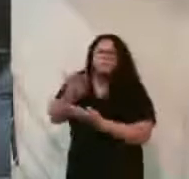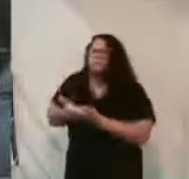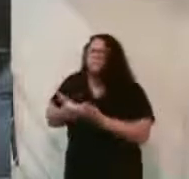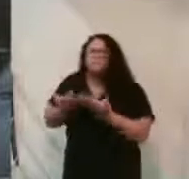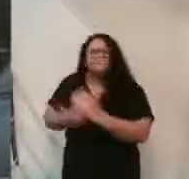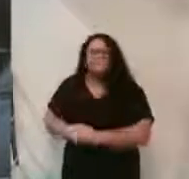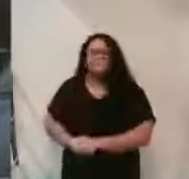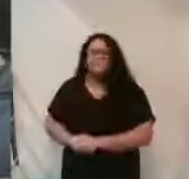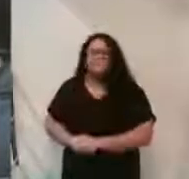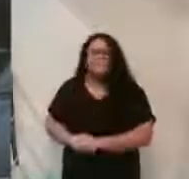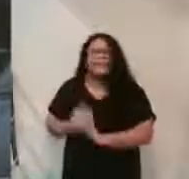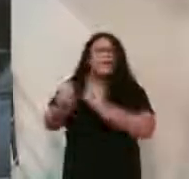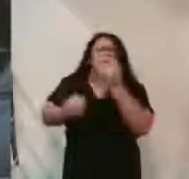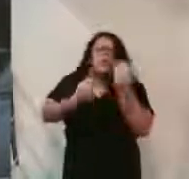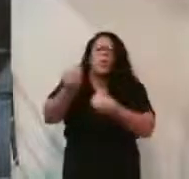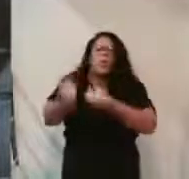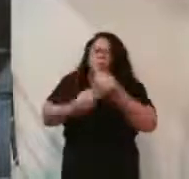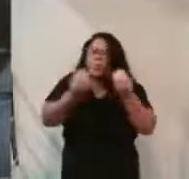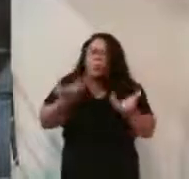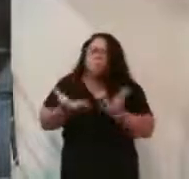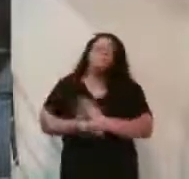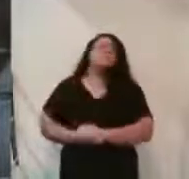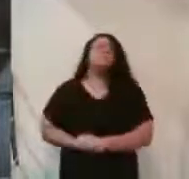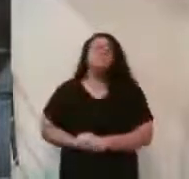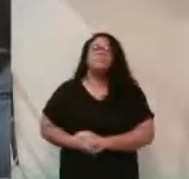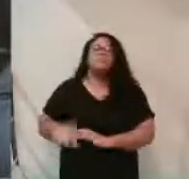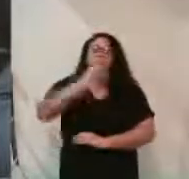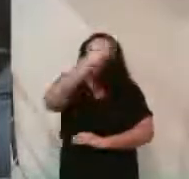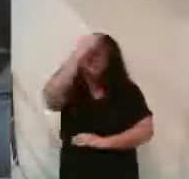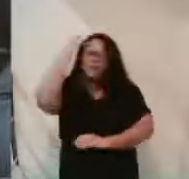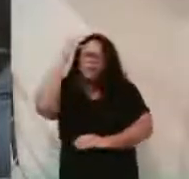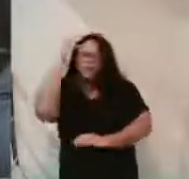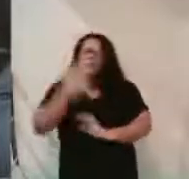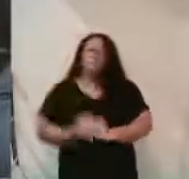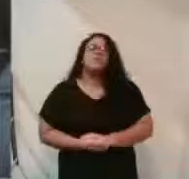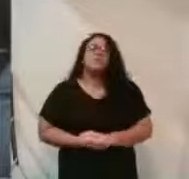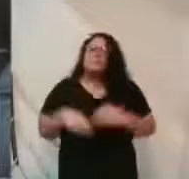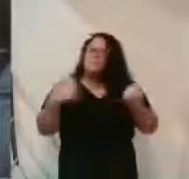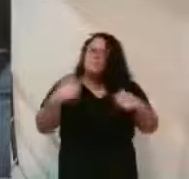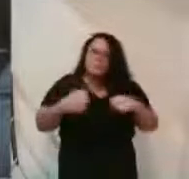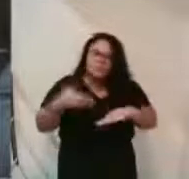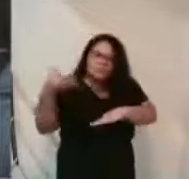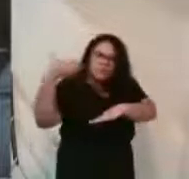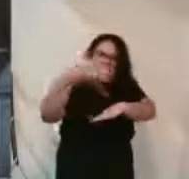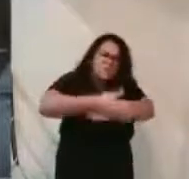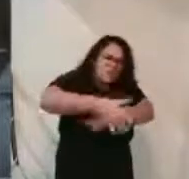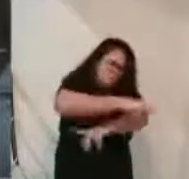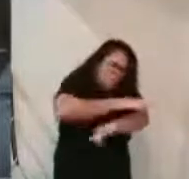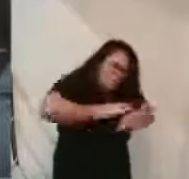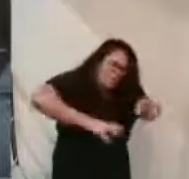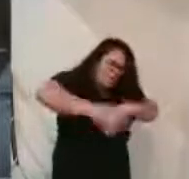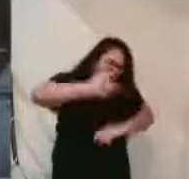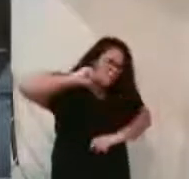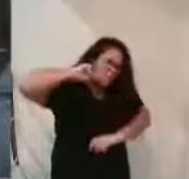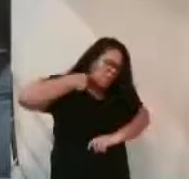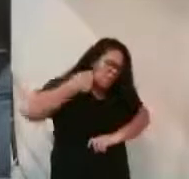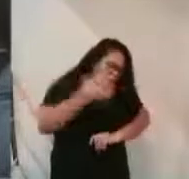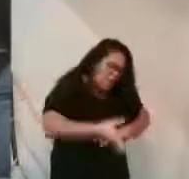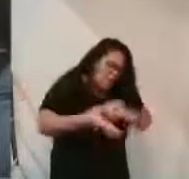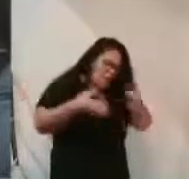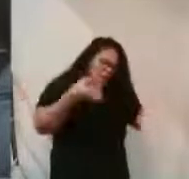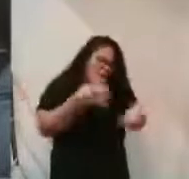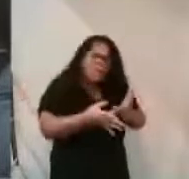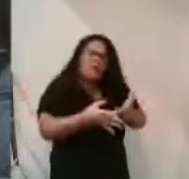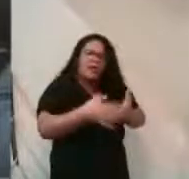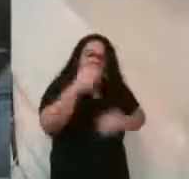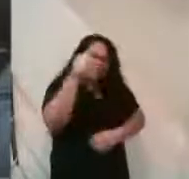Jurássico, que pessoas estarem dentro de lixões tirando o sustento. E, à época, só havia